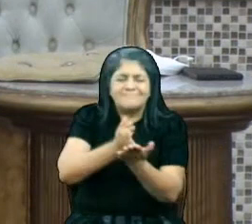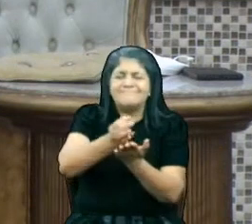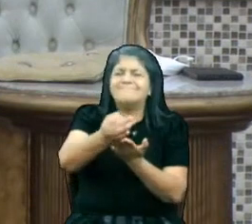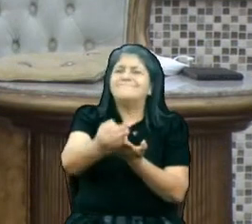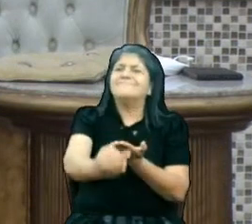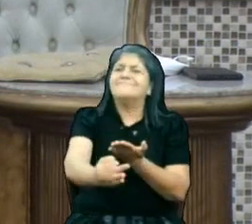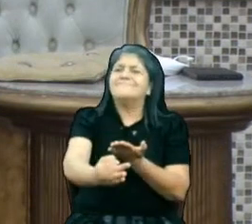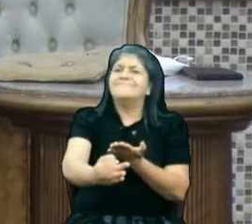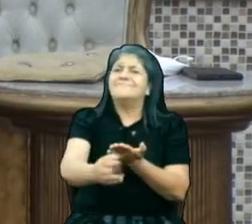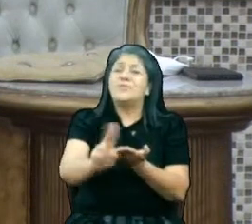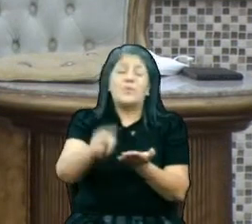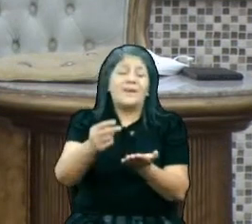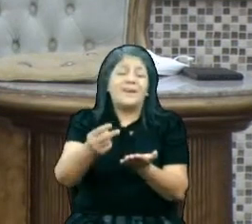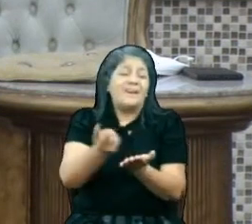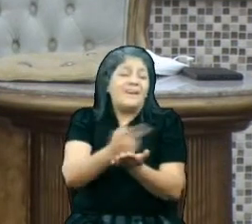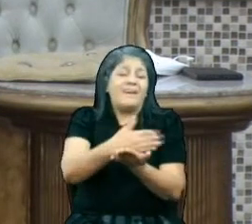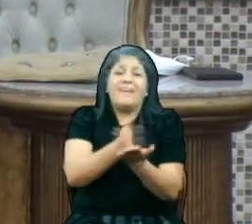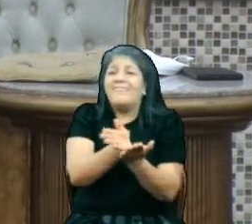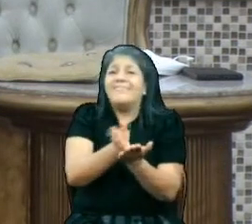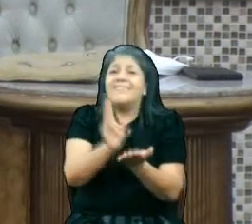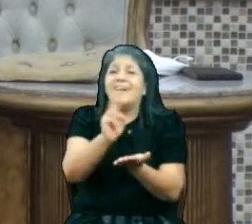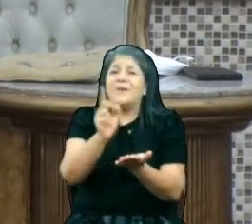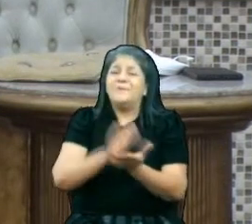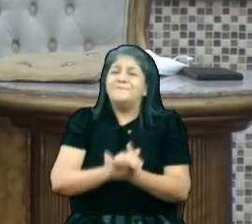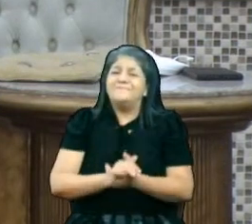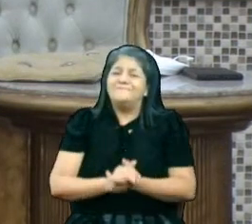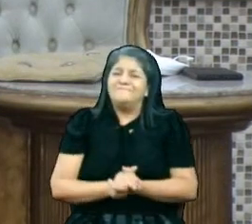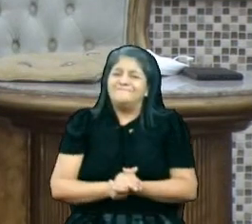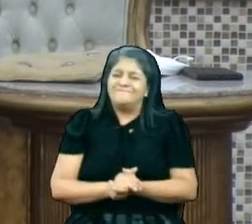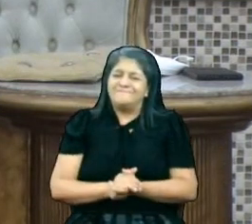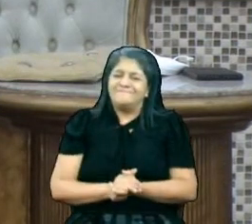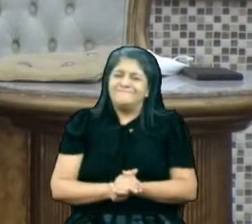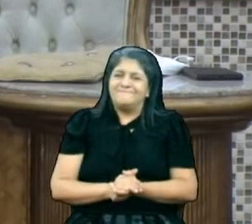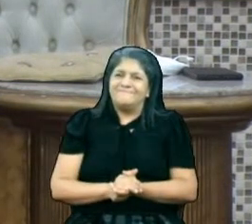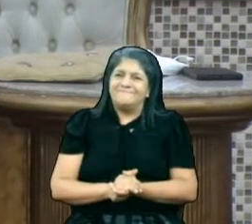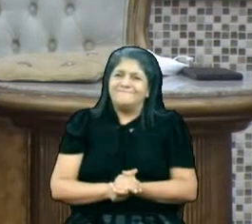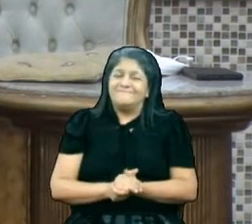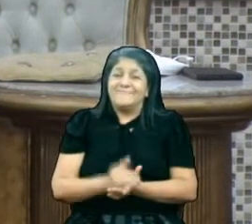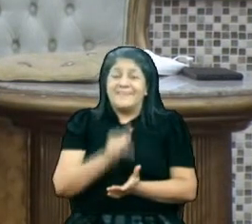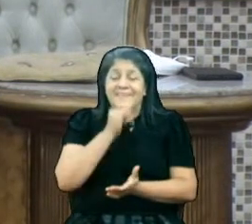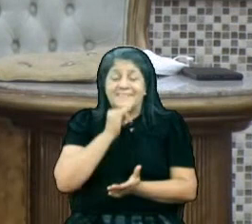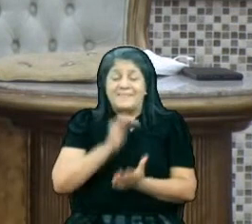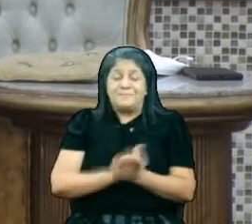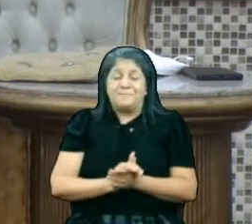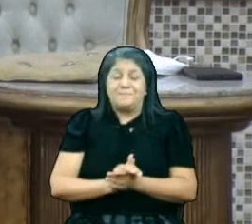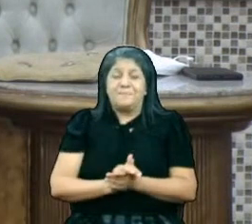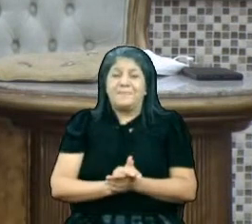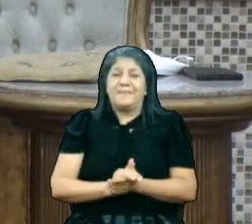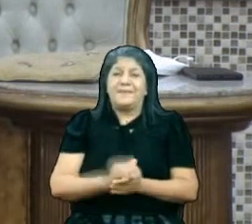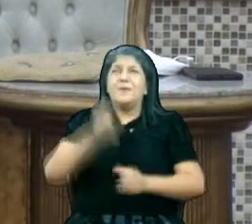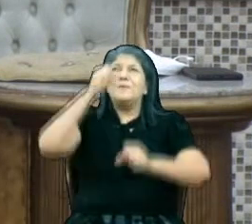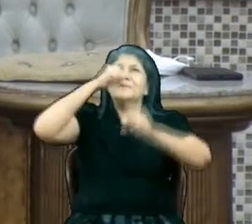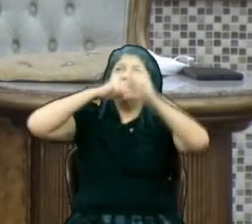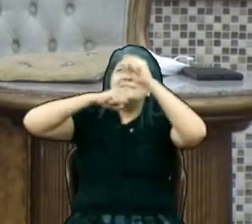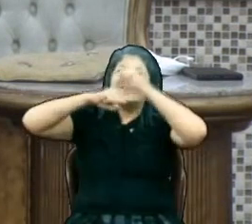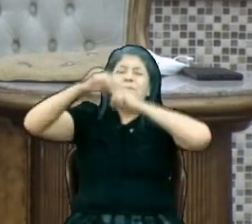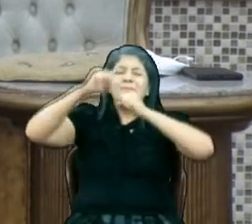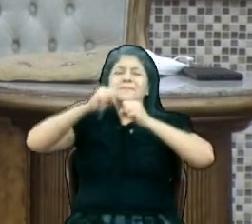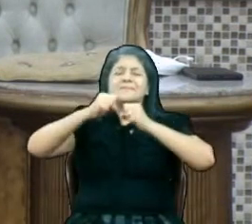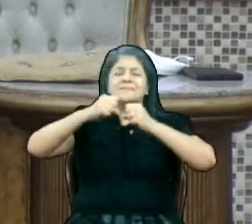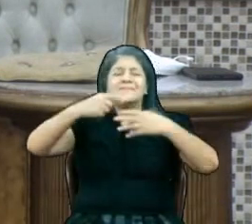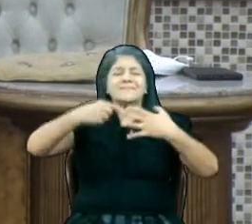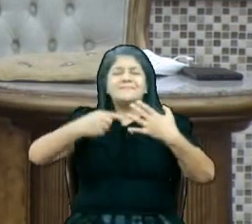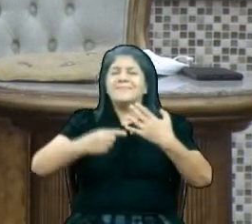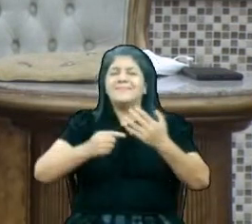E aí eu tenho Versículos Salmos que diz assim na